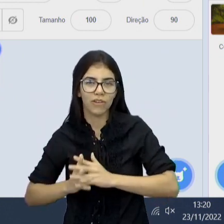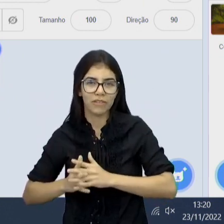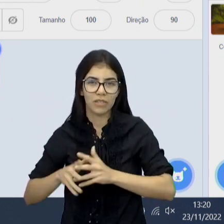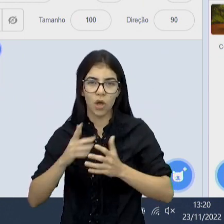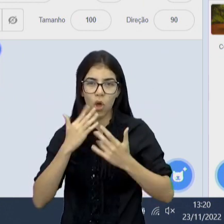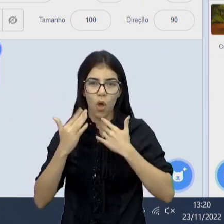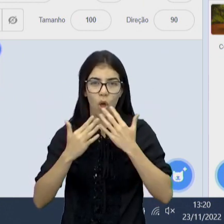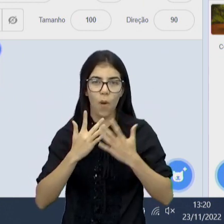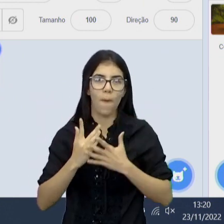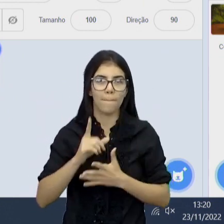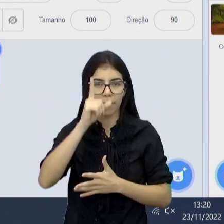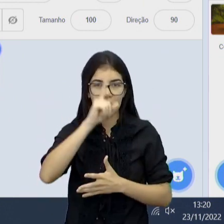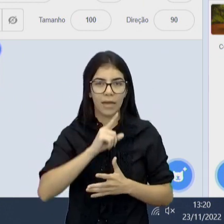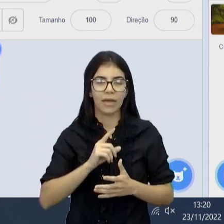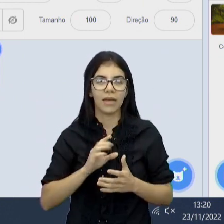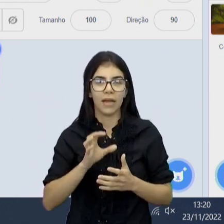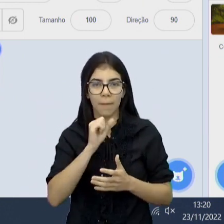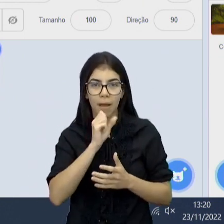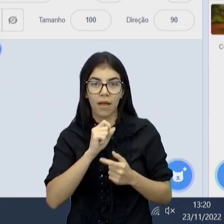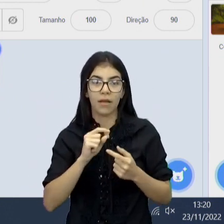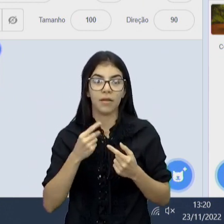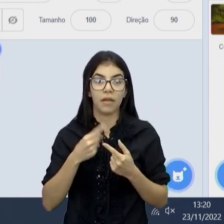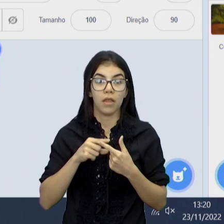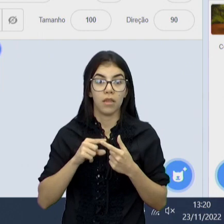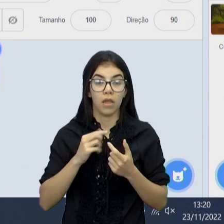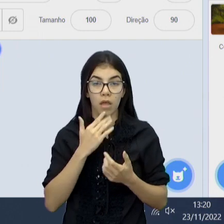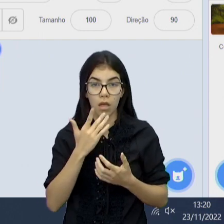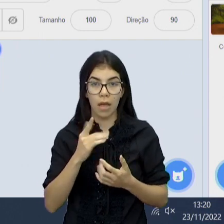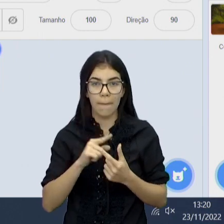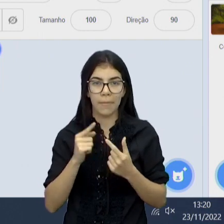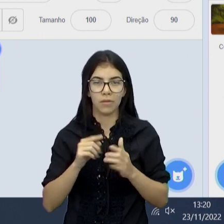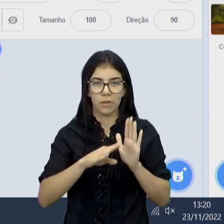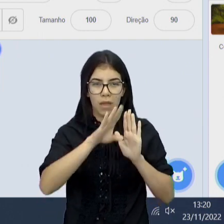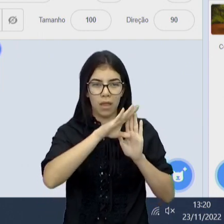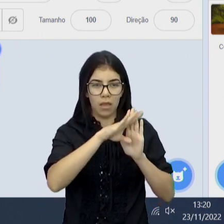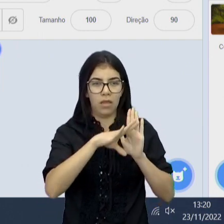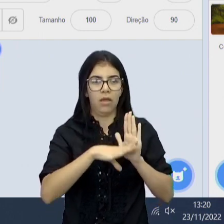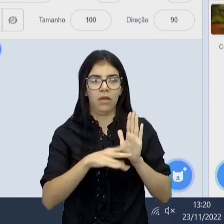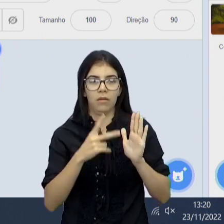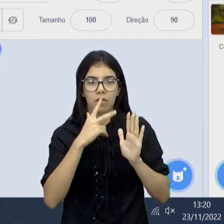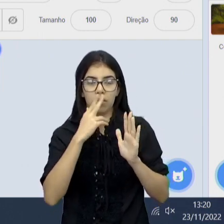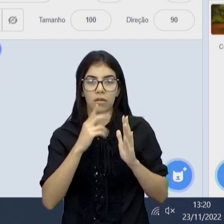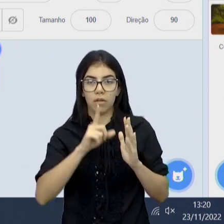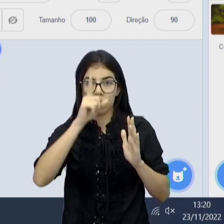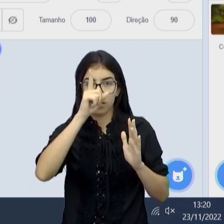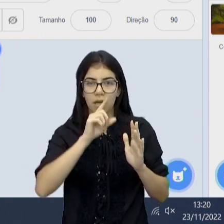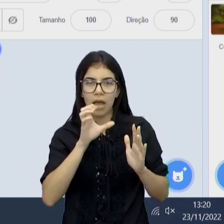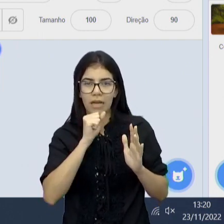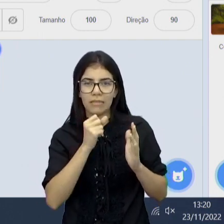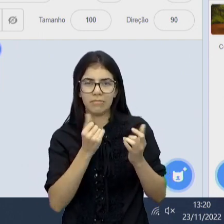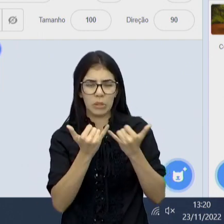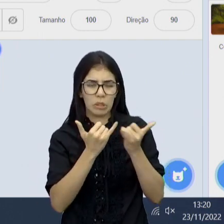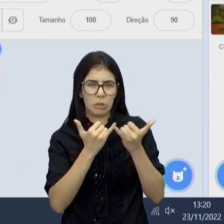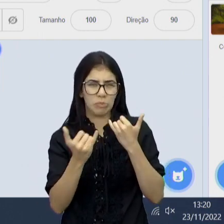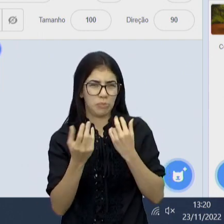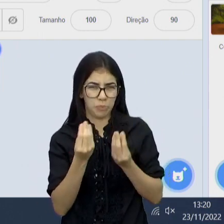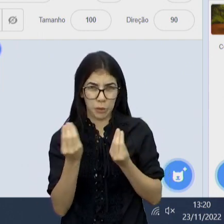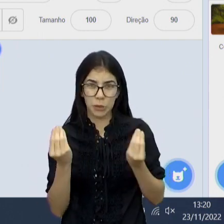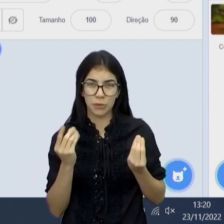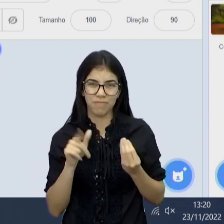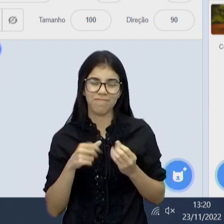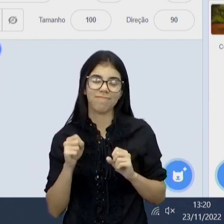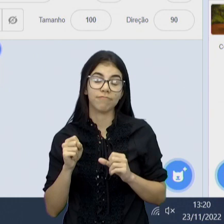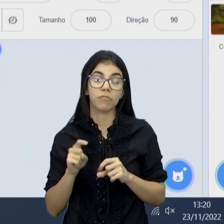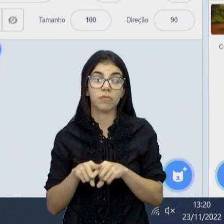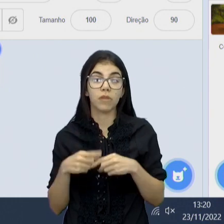cor laranja com amarelo. Não aí quando tá na paleta, mas quando estão os blocos. Eu acho esse laranja e esse amarelo muito parecidos São no parecidos tom. mesmo. Não são?